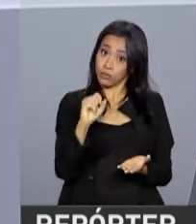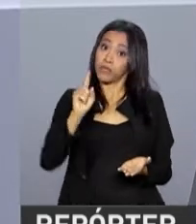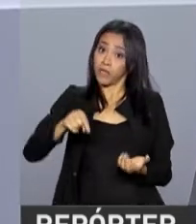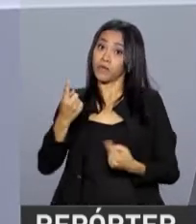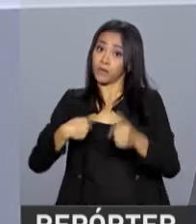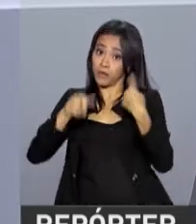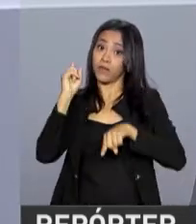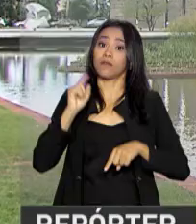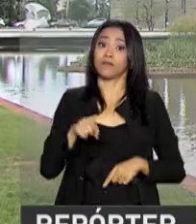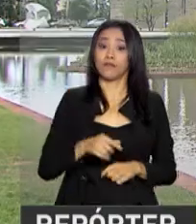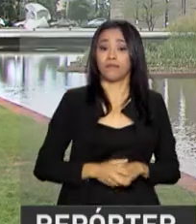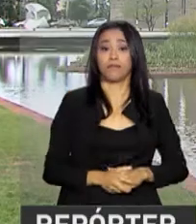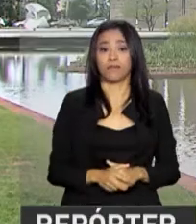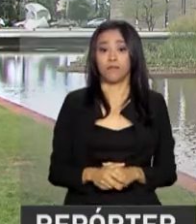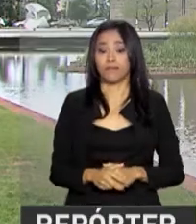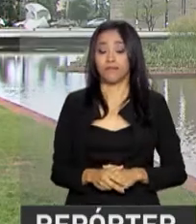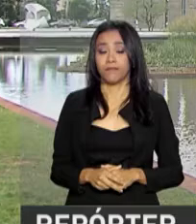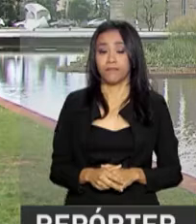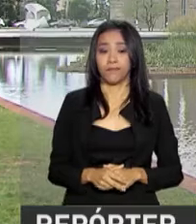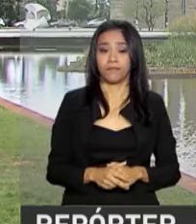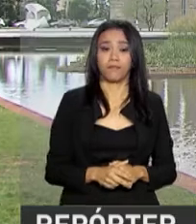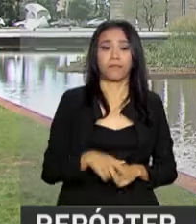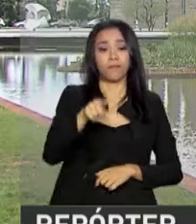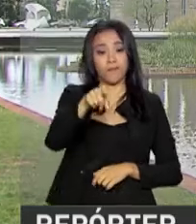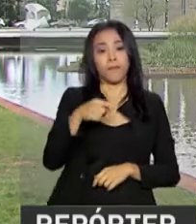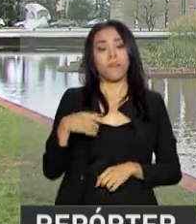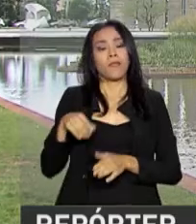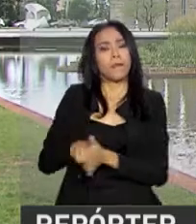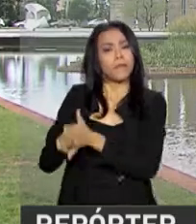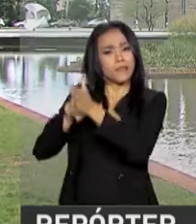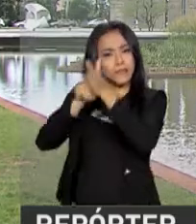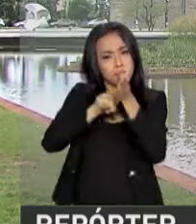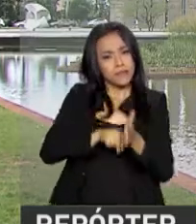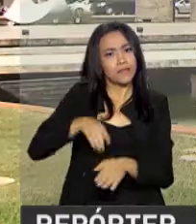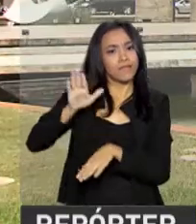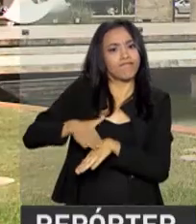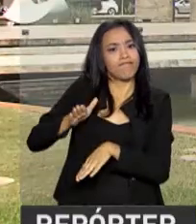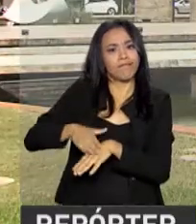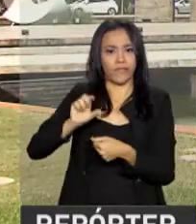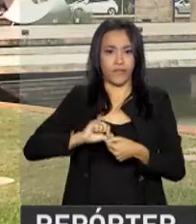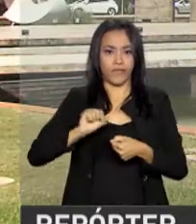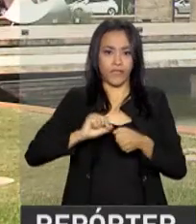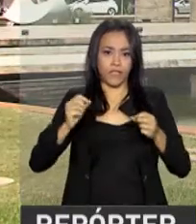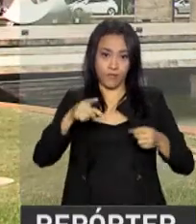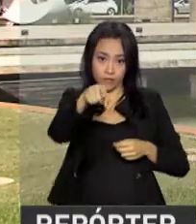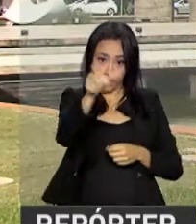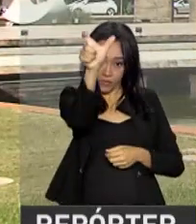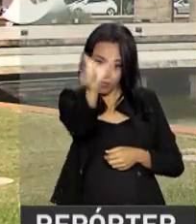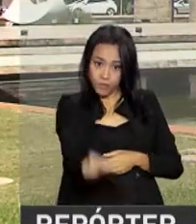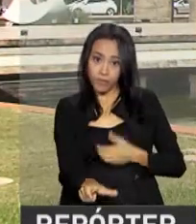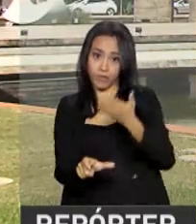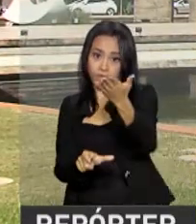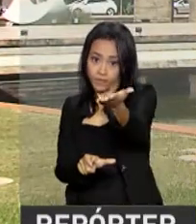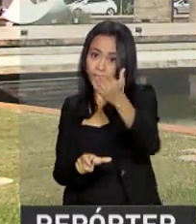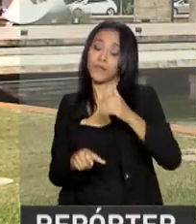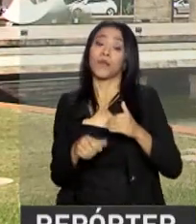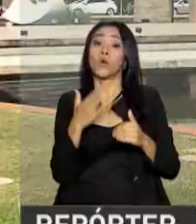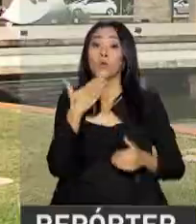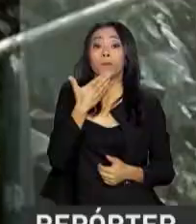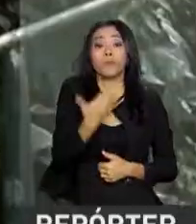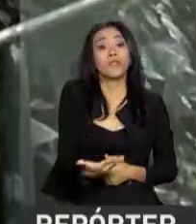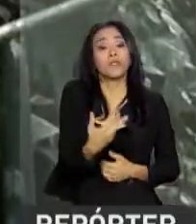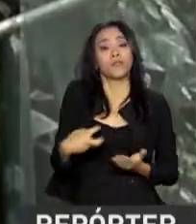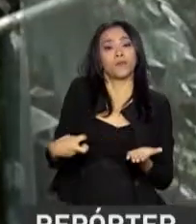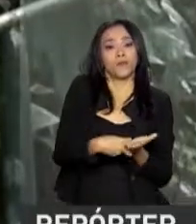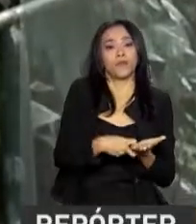turismo de acordo com o levantamento realizado pelo ministério das relações exteriores o pedido de